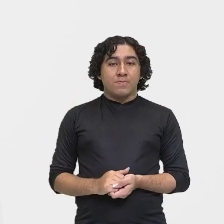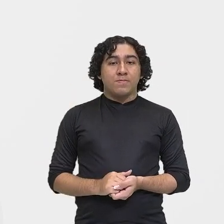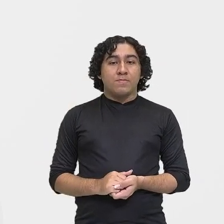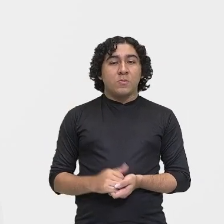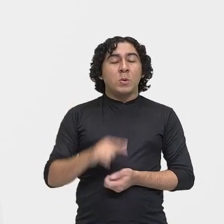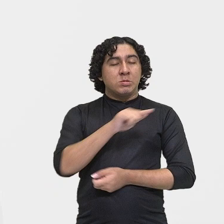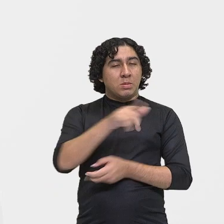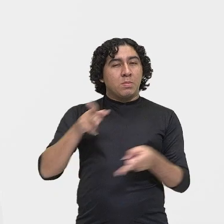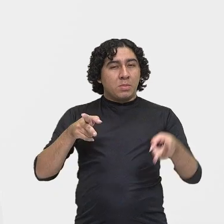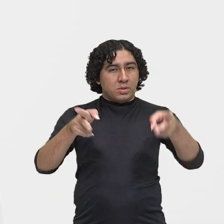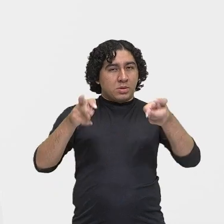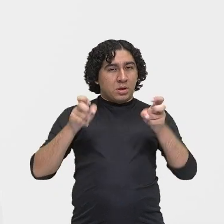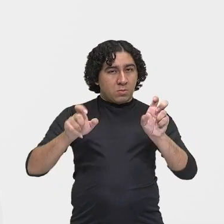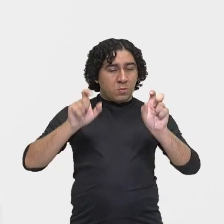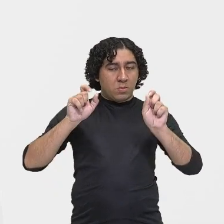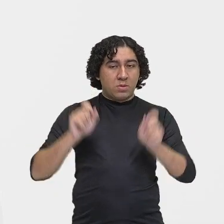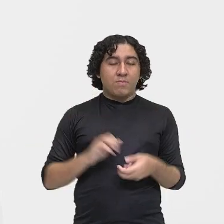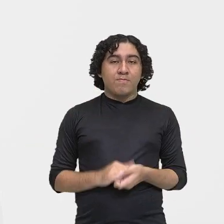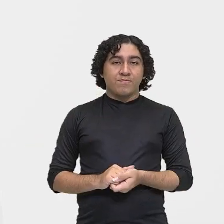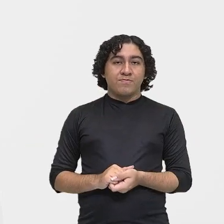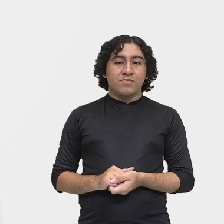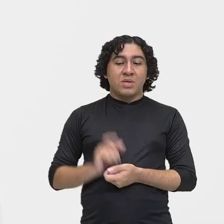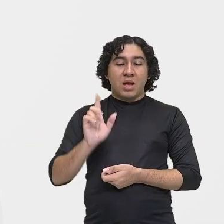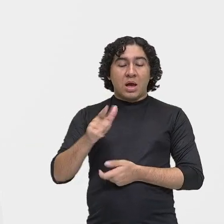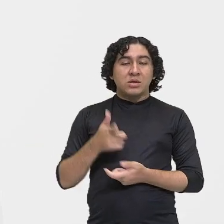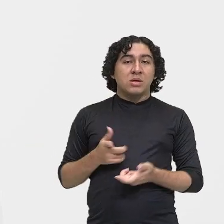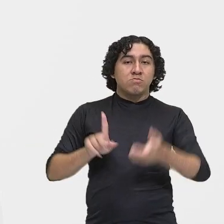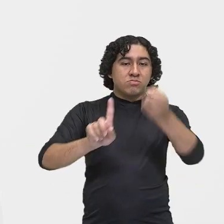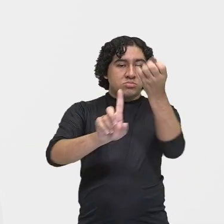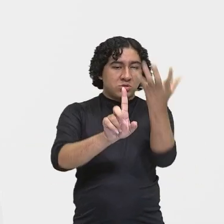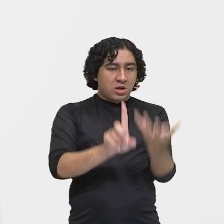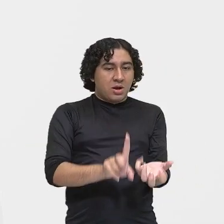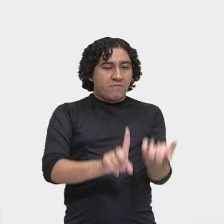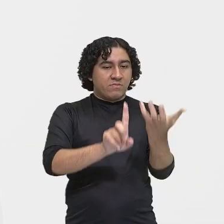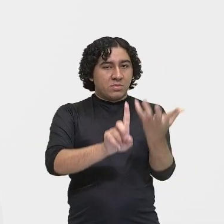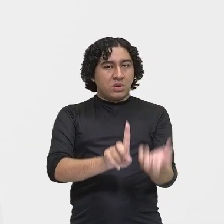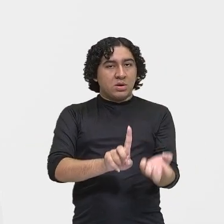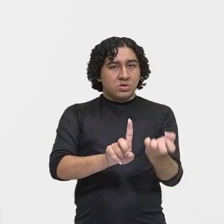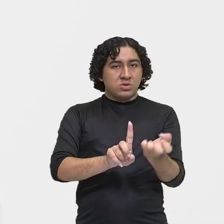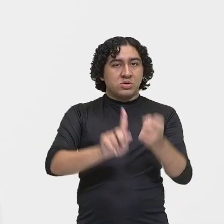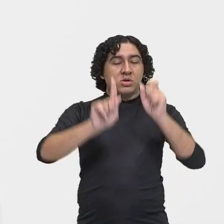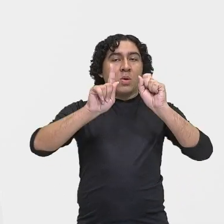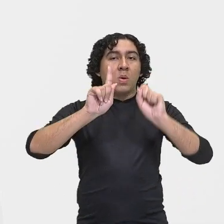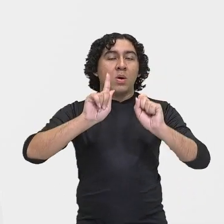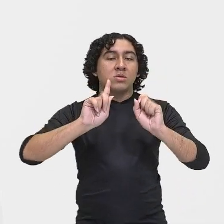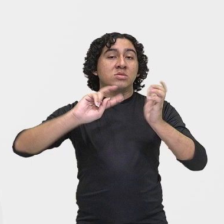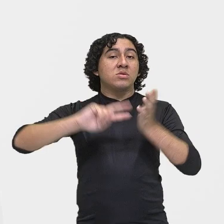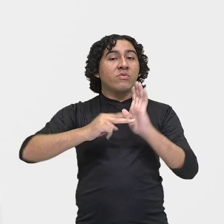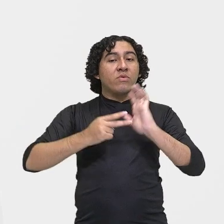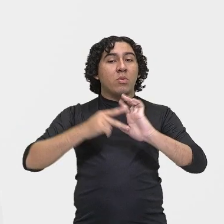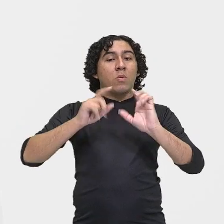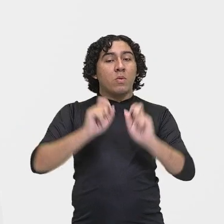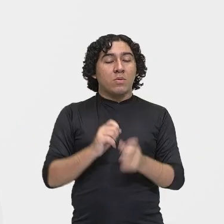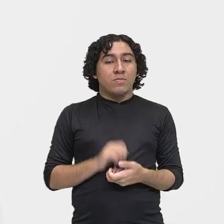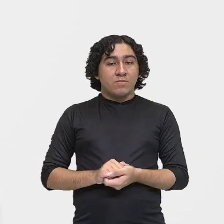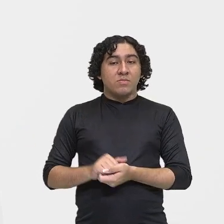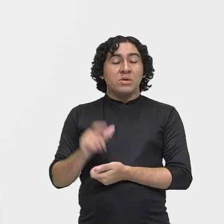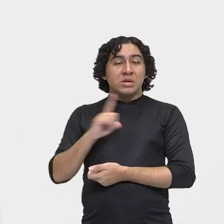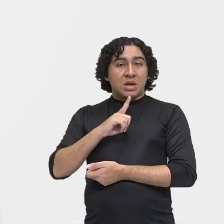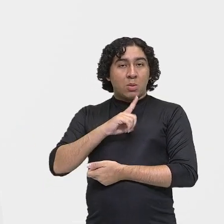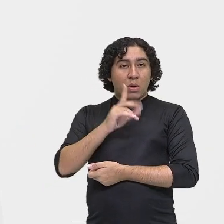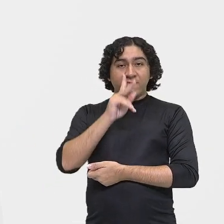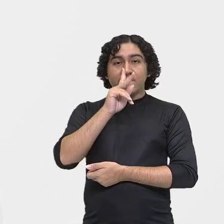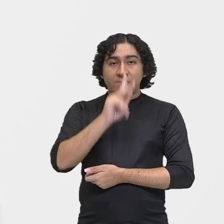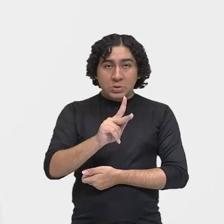vai perceber que esta força gravitacional, ou seja, existe uma força